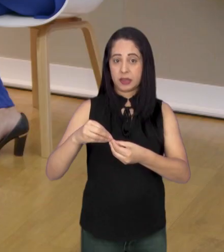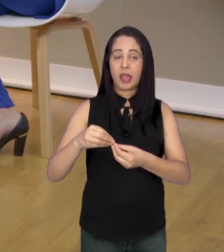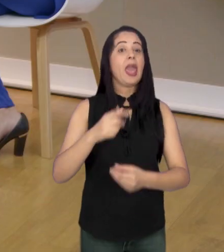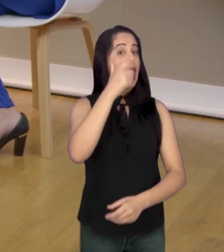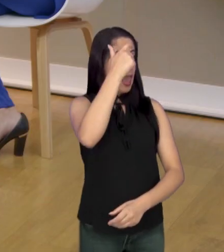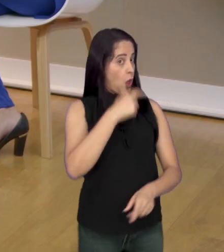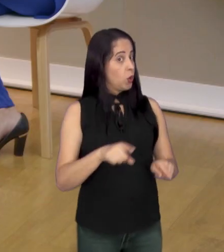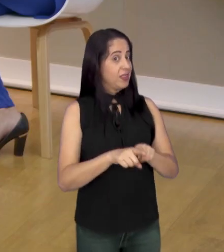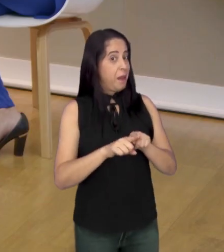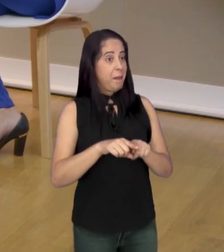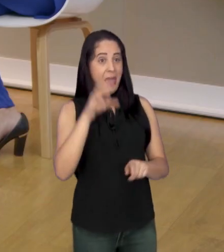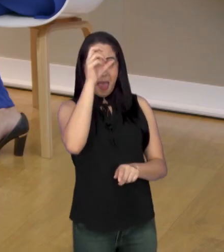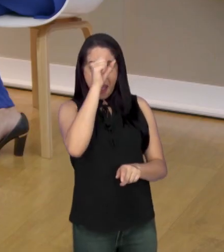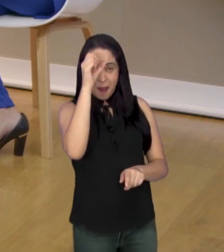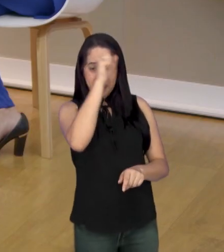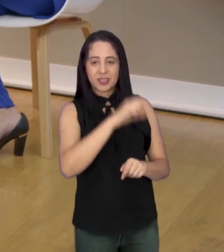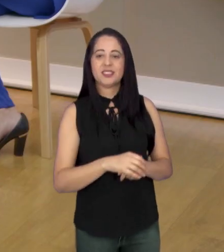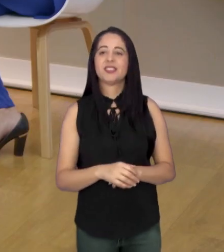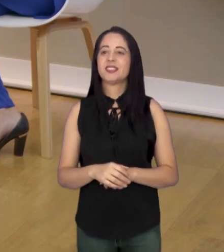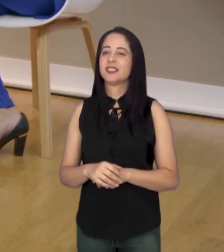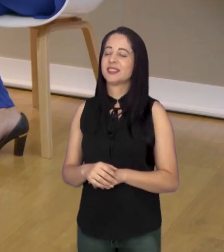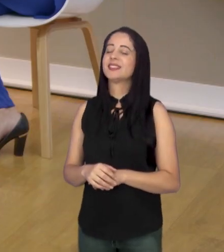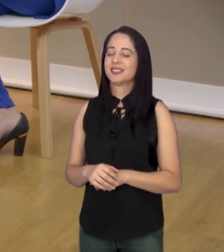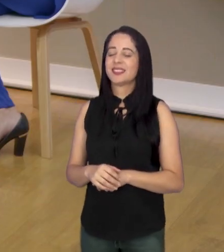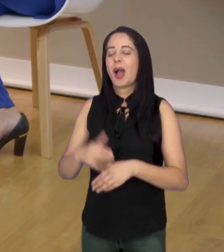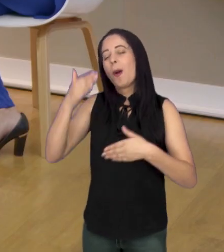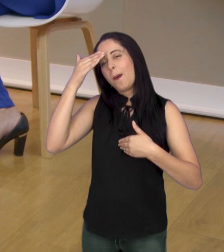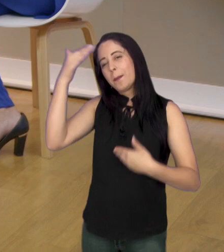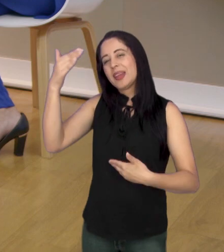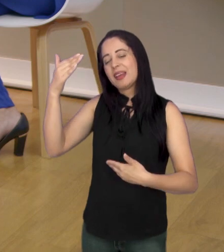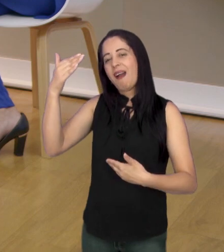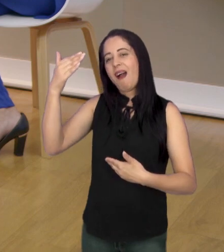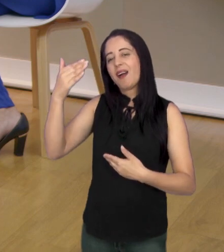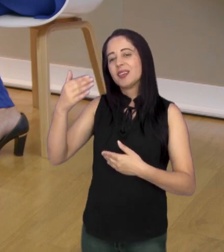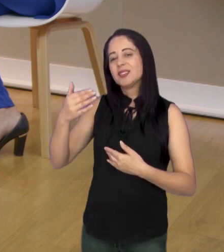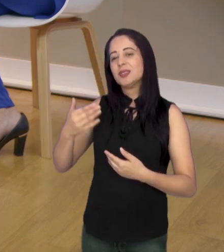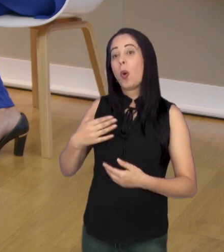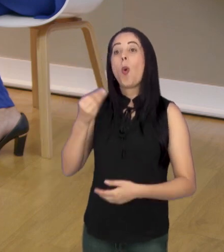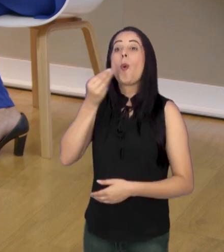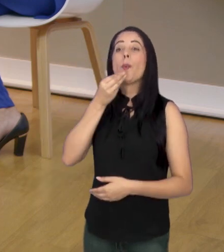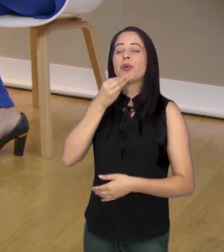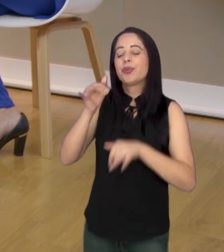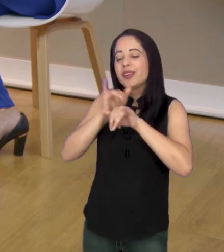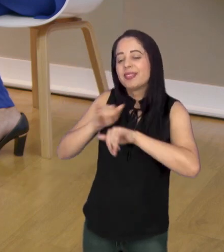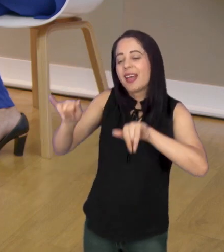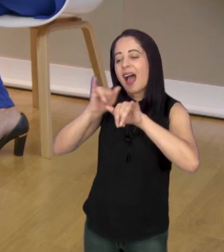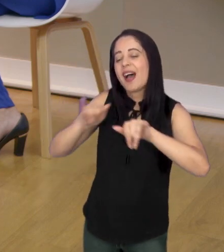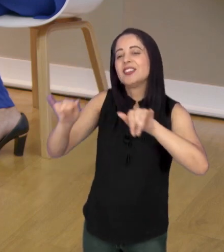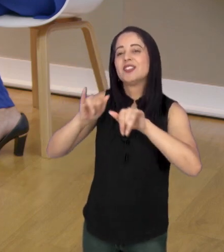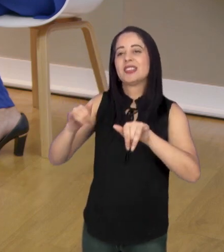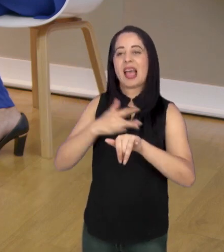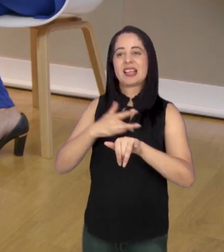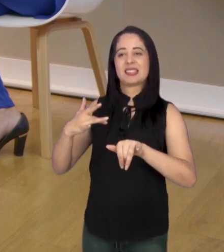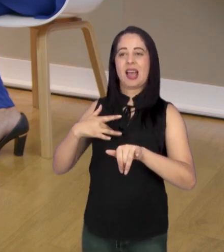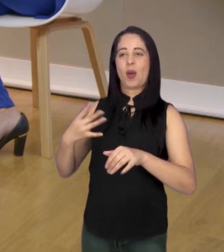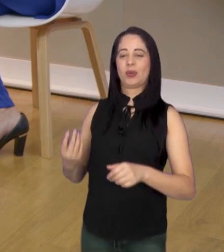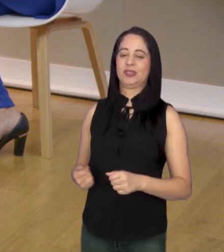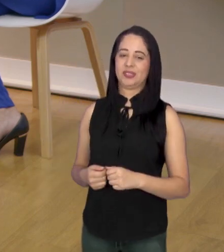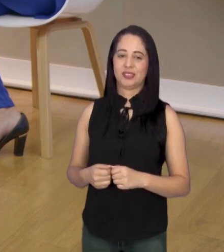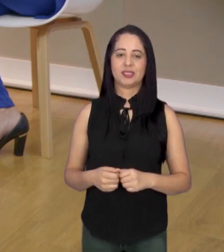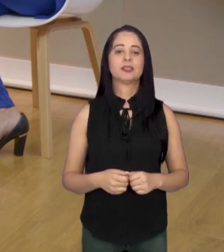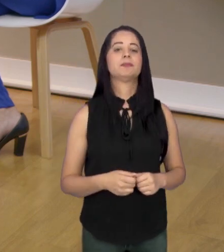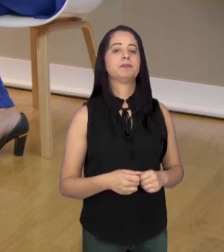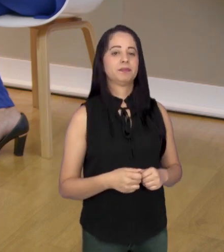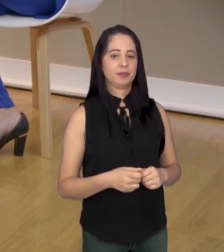estúdio, apresentadora. Eu que agradeço a oportunidade de poder estar Estamos fazendo minha todos missão encantados. de disseminar mais a saúde aí para a população. E é